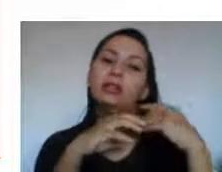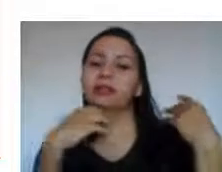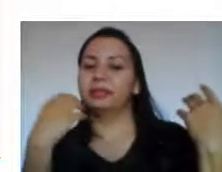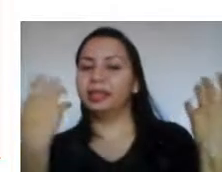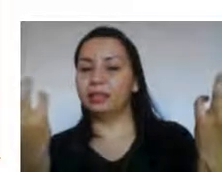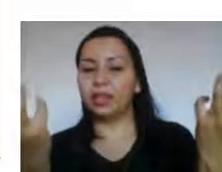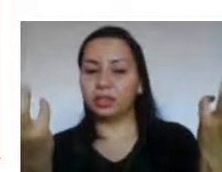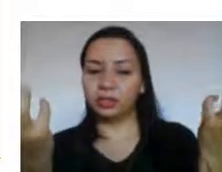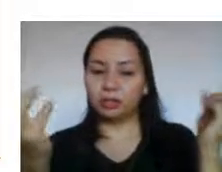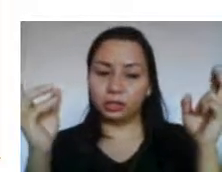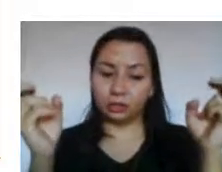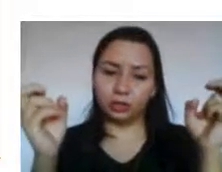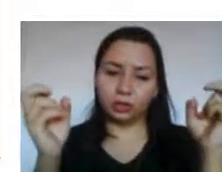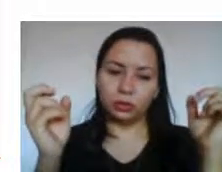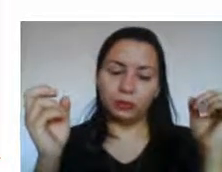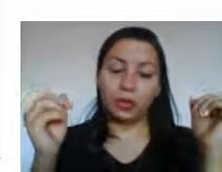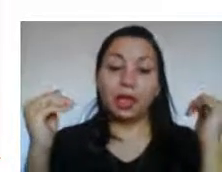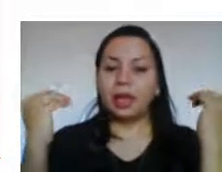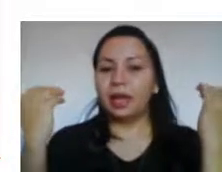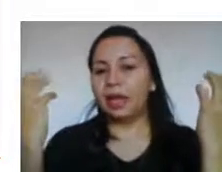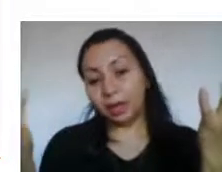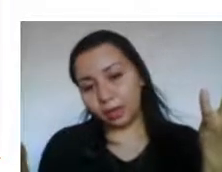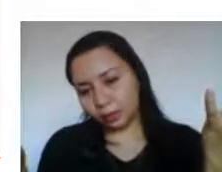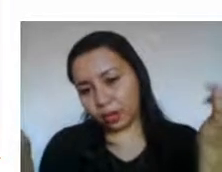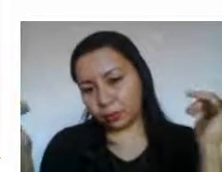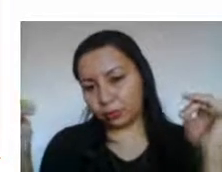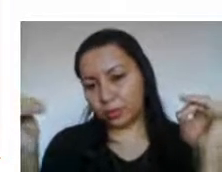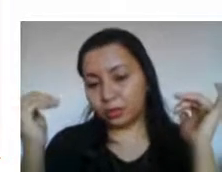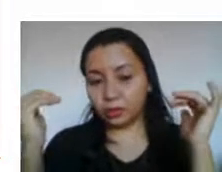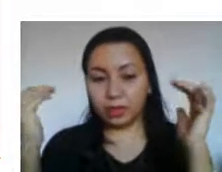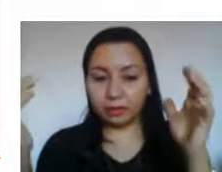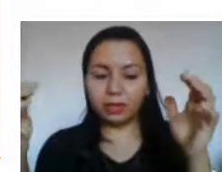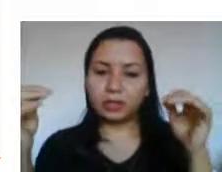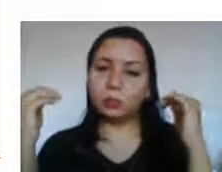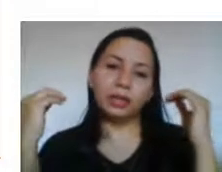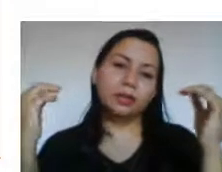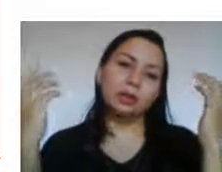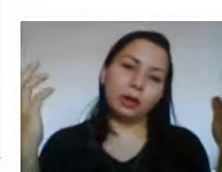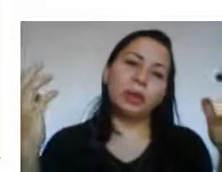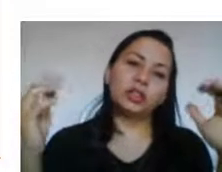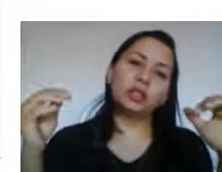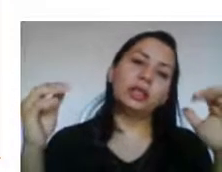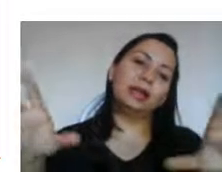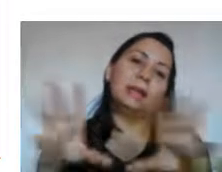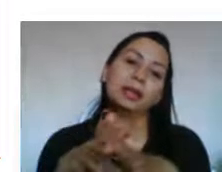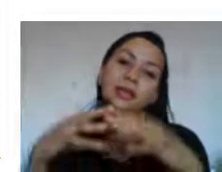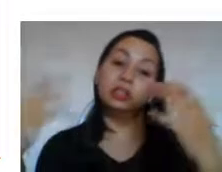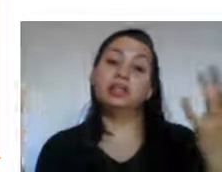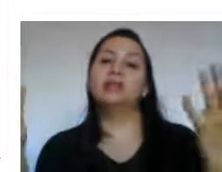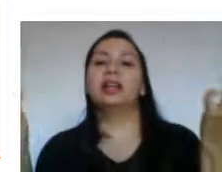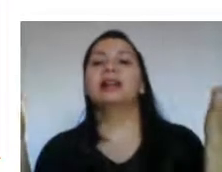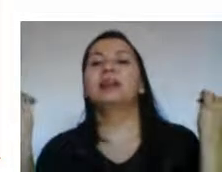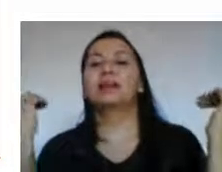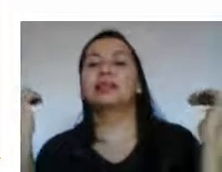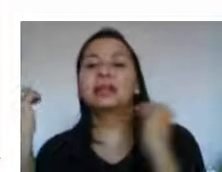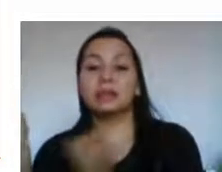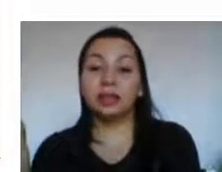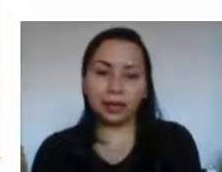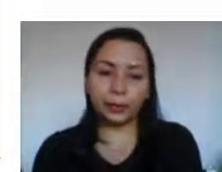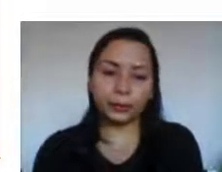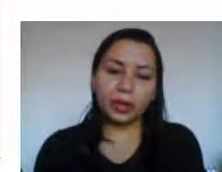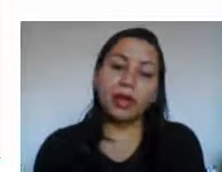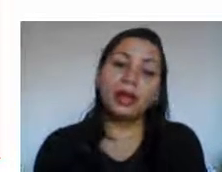existir e que deixa de ser vendido. E o que acontece e o que leva a isso, principalmente além da pesca desenfreada, mas a